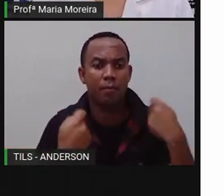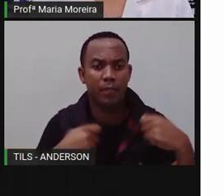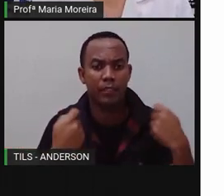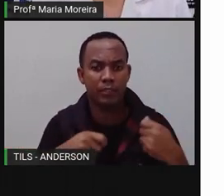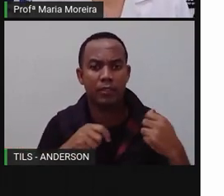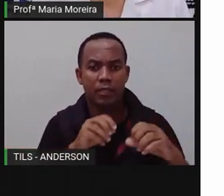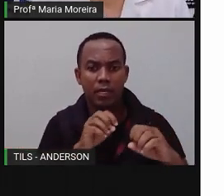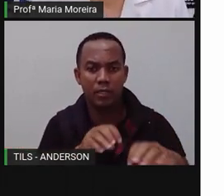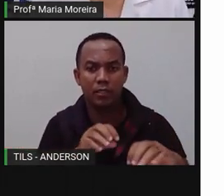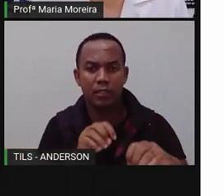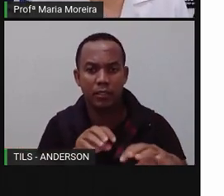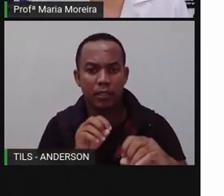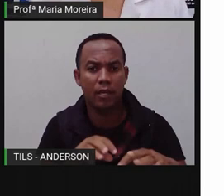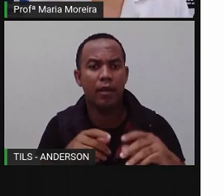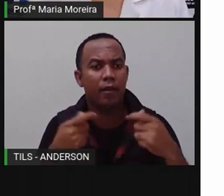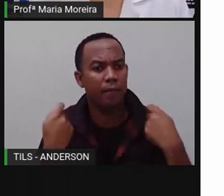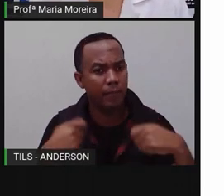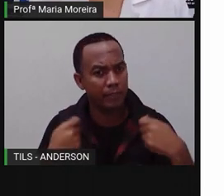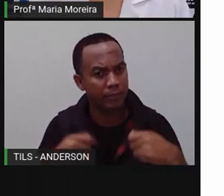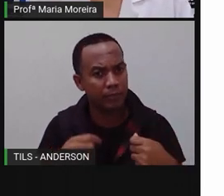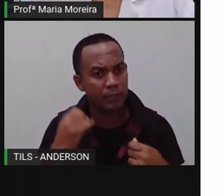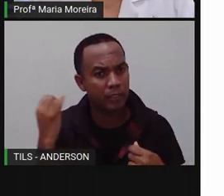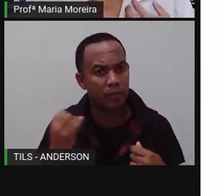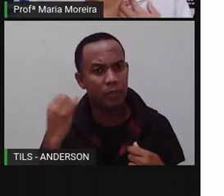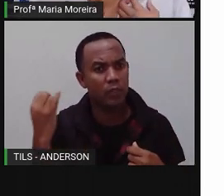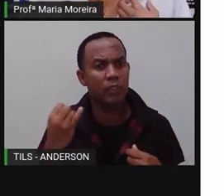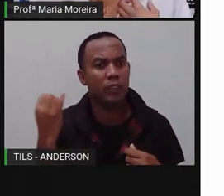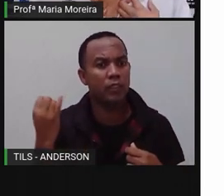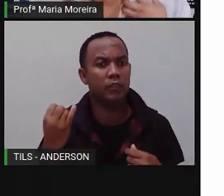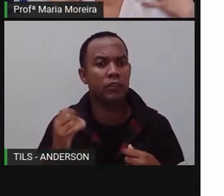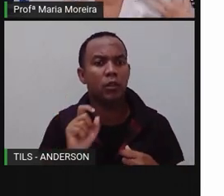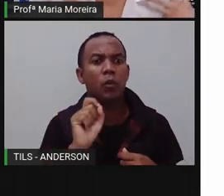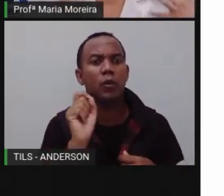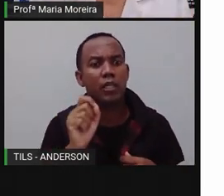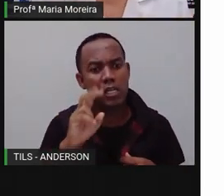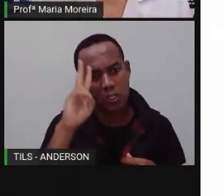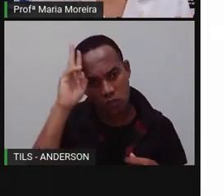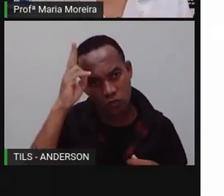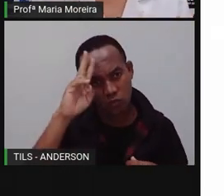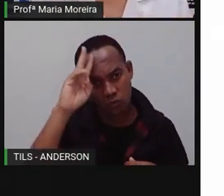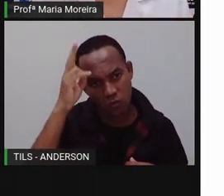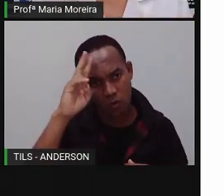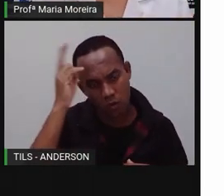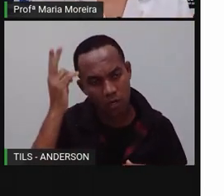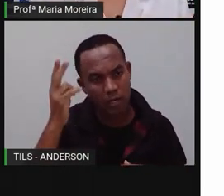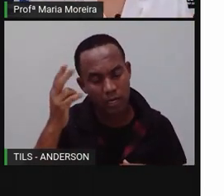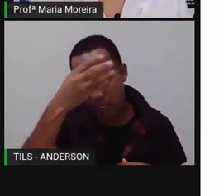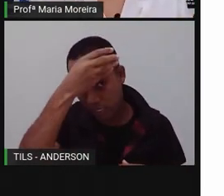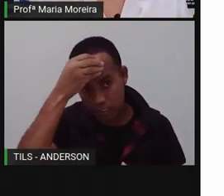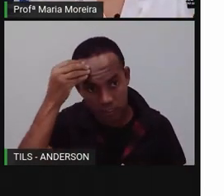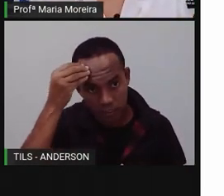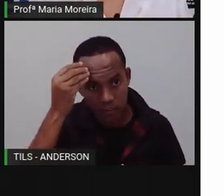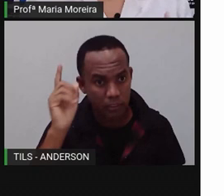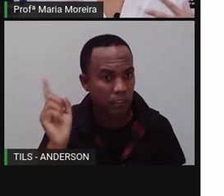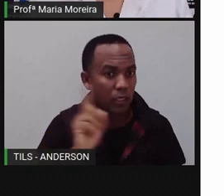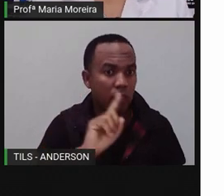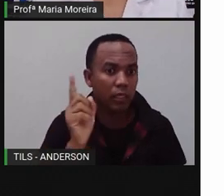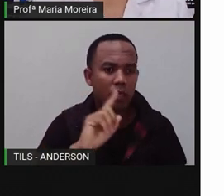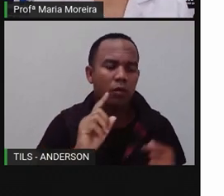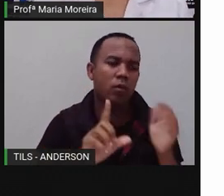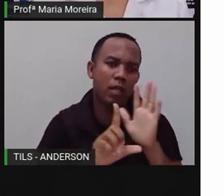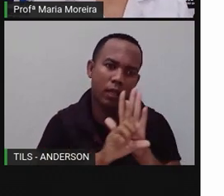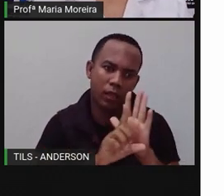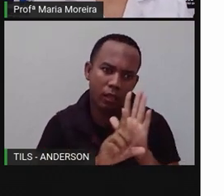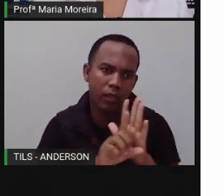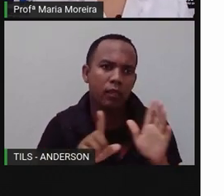aí. Por que que se precisa ensinar? Porque isso faz parte da nossa história e não pode ser apagada, né? Então, assim, é lei